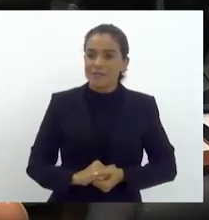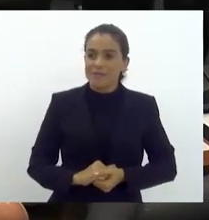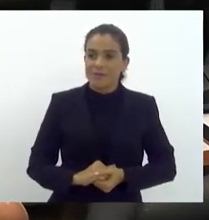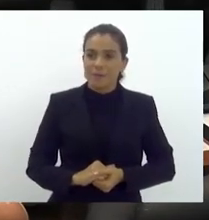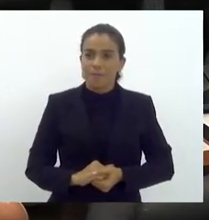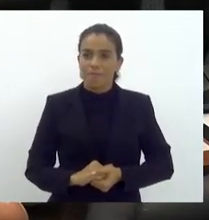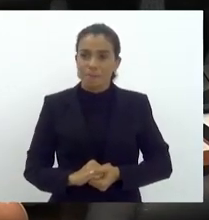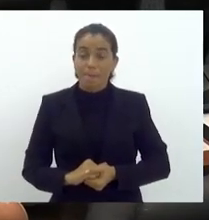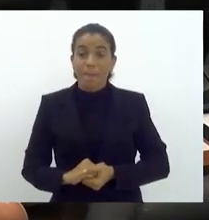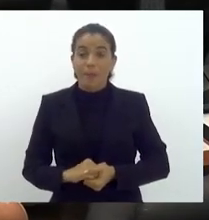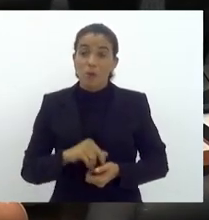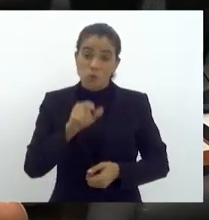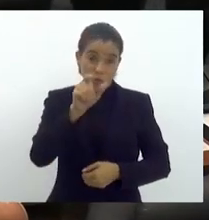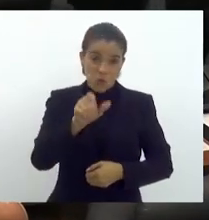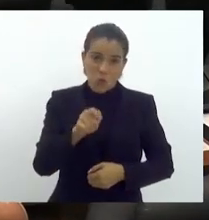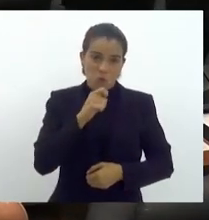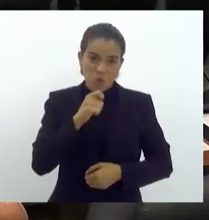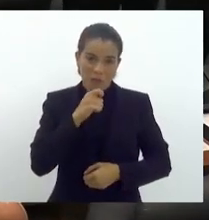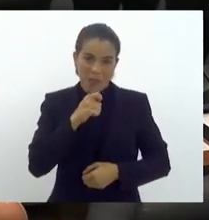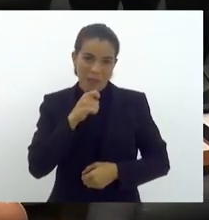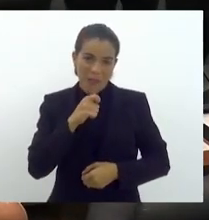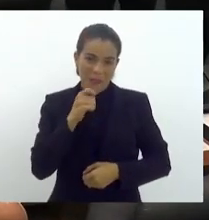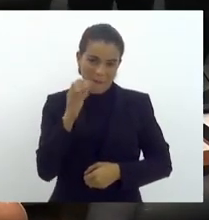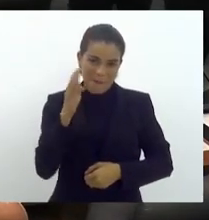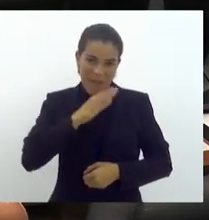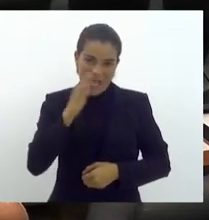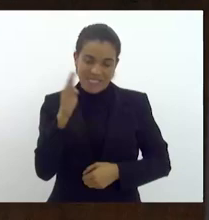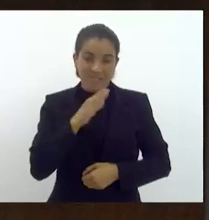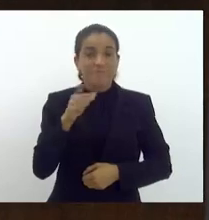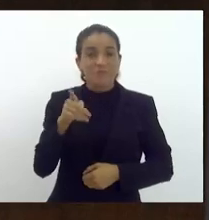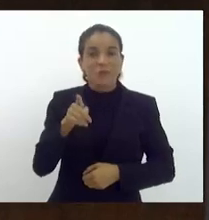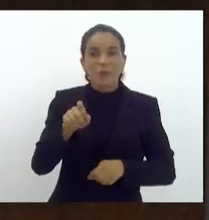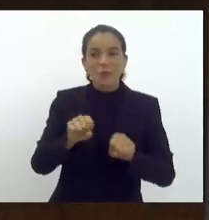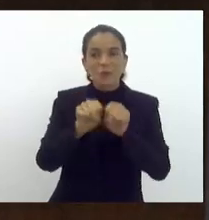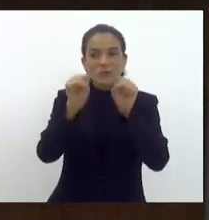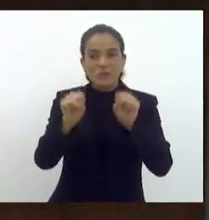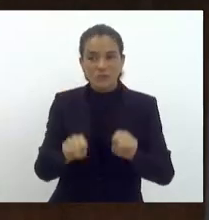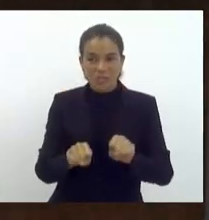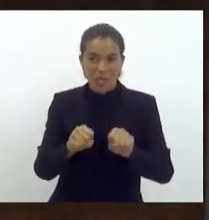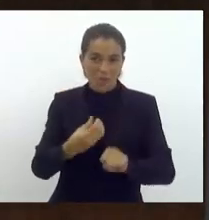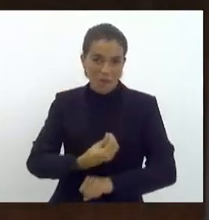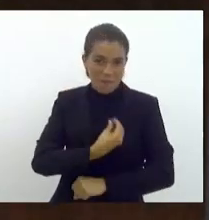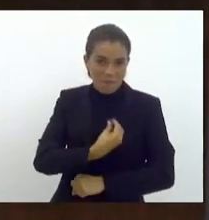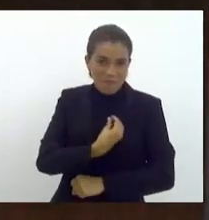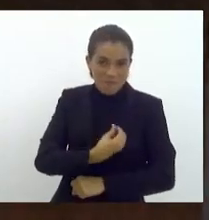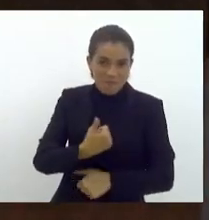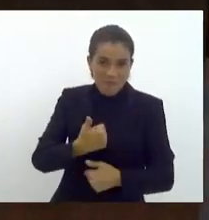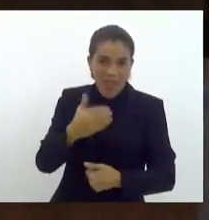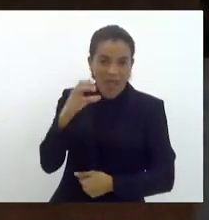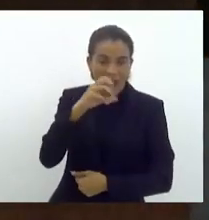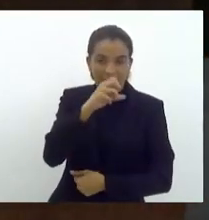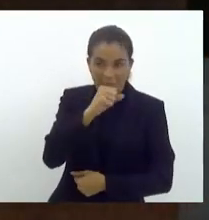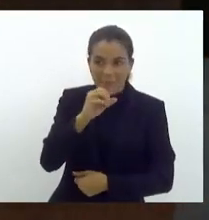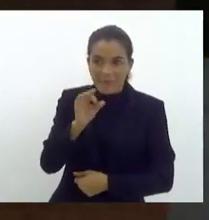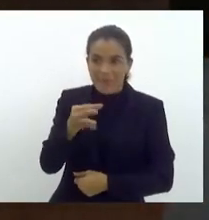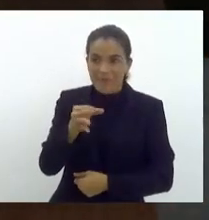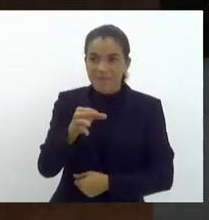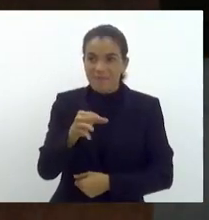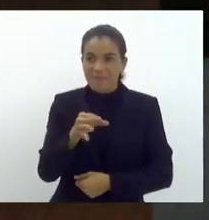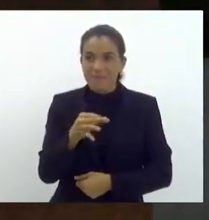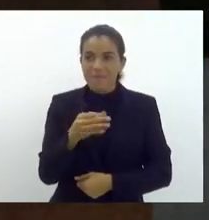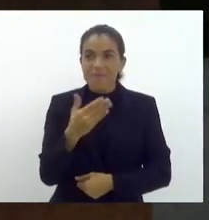não ter pressa o nosso sistema já voltou já voltou e queria pedir a bancada para